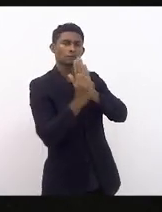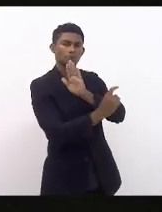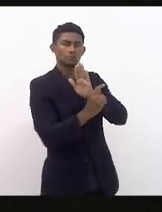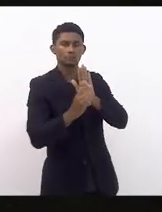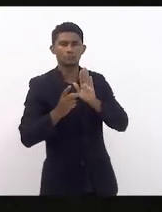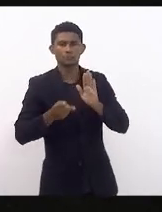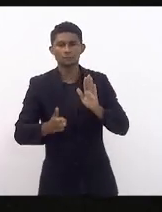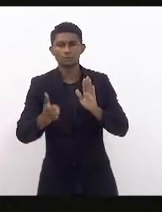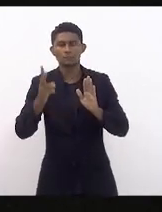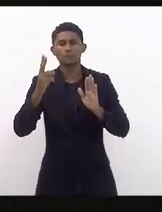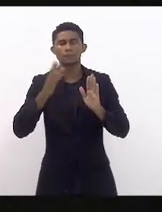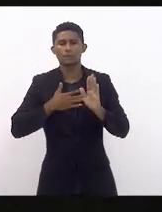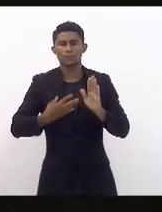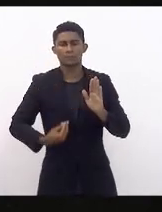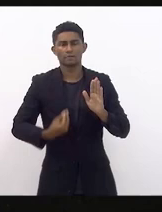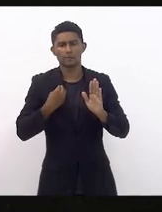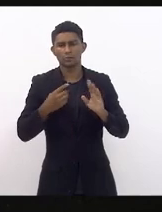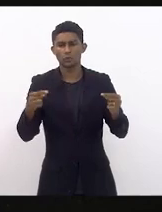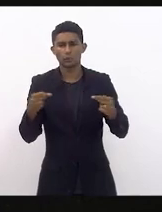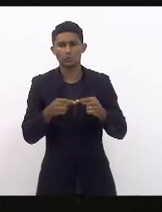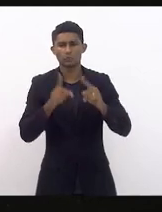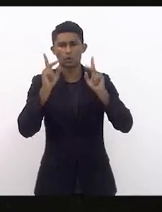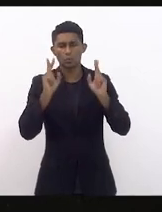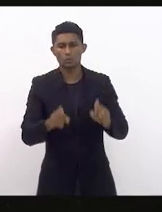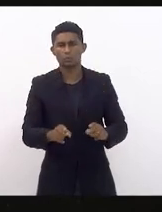sempre permearam a minha vida.